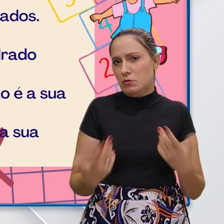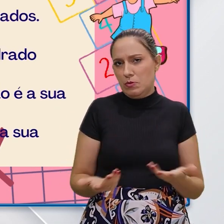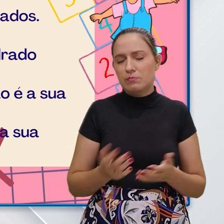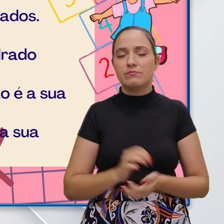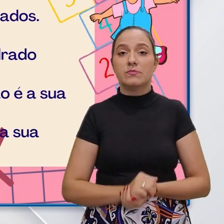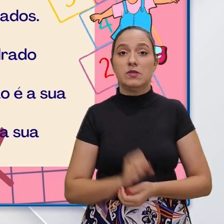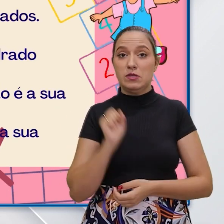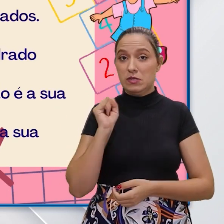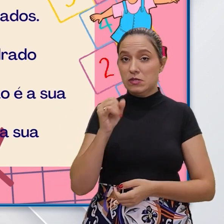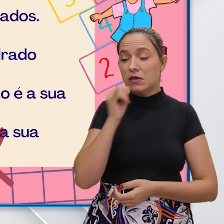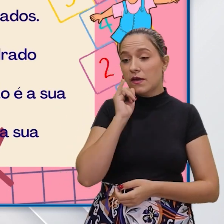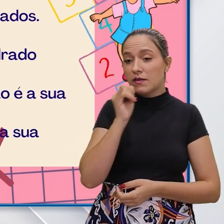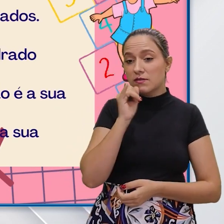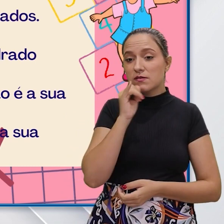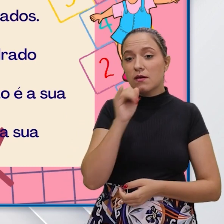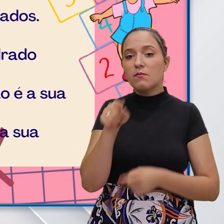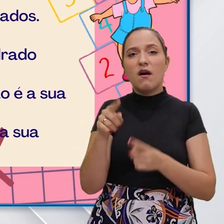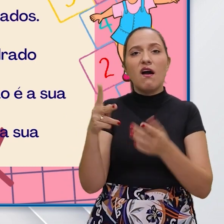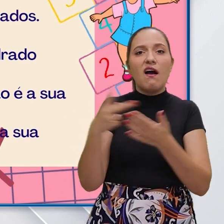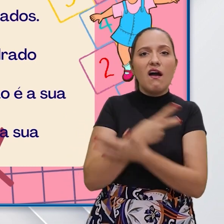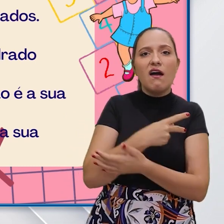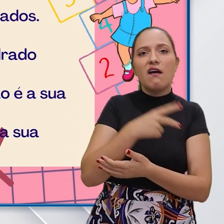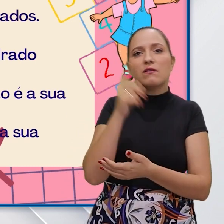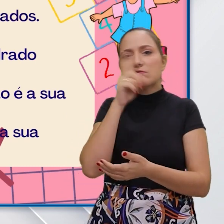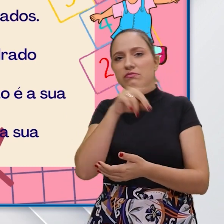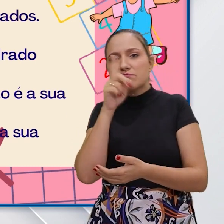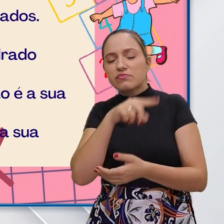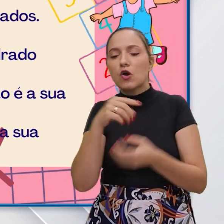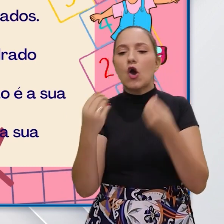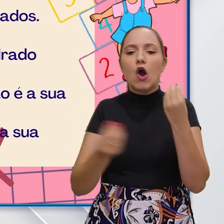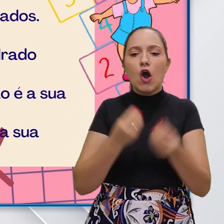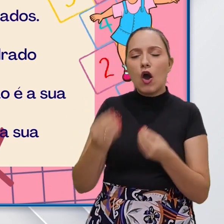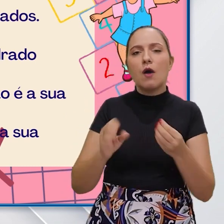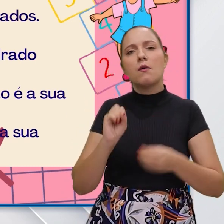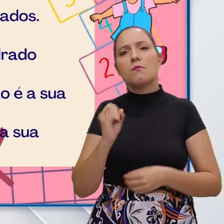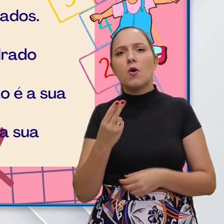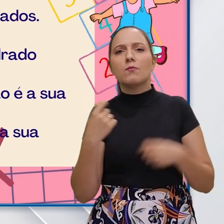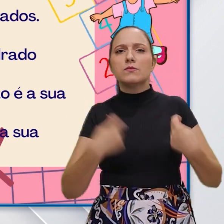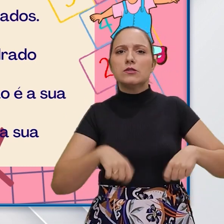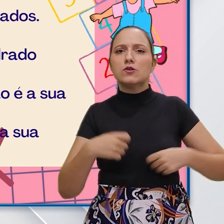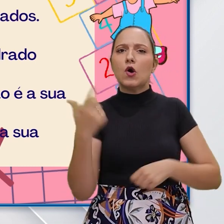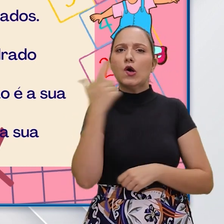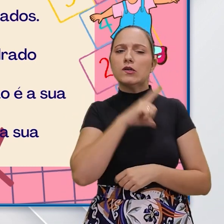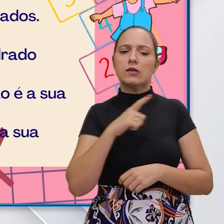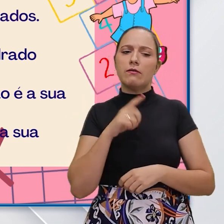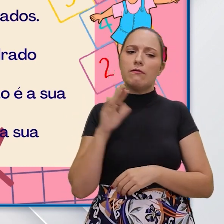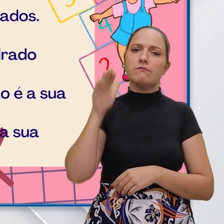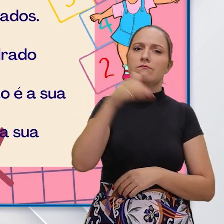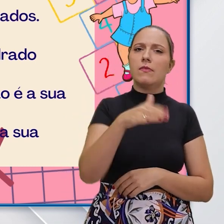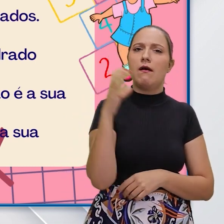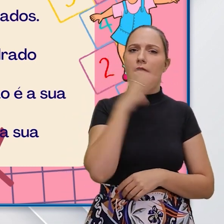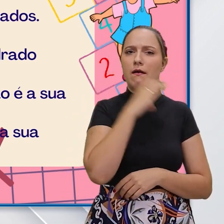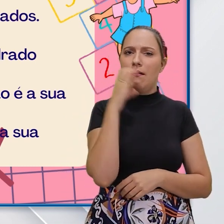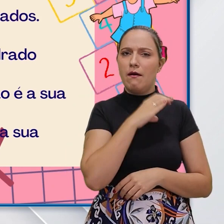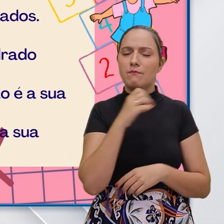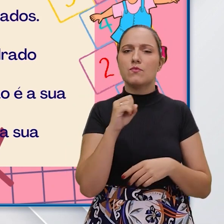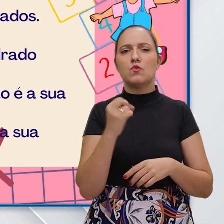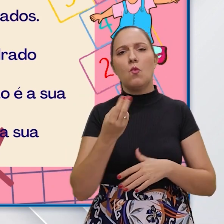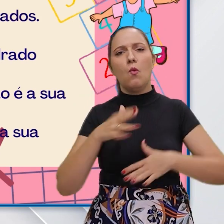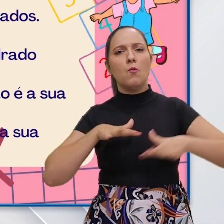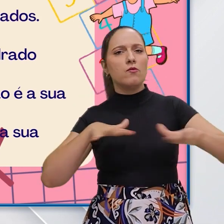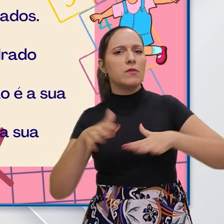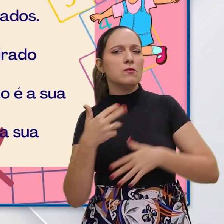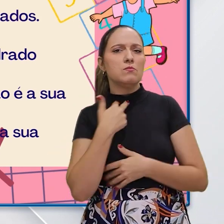seja, se houver penalidades ou maneiras de avançar mais rapidamente, ou